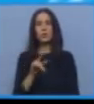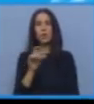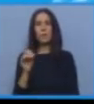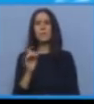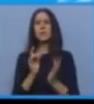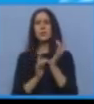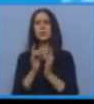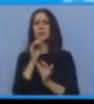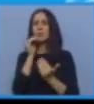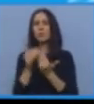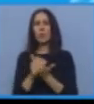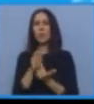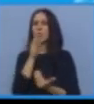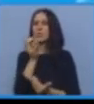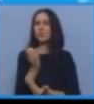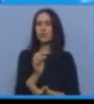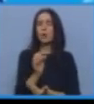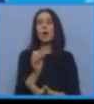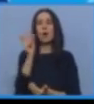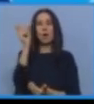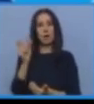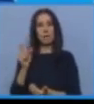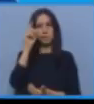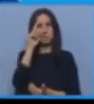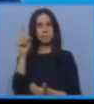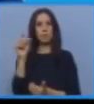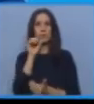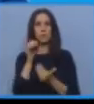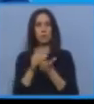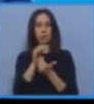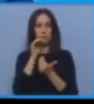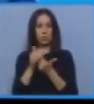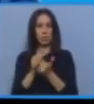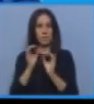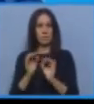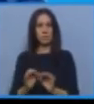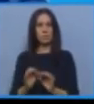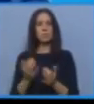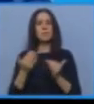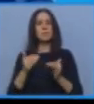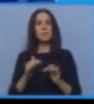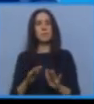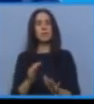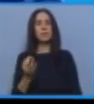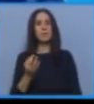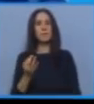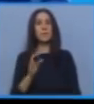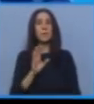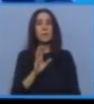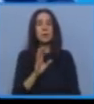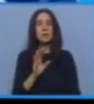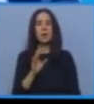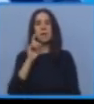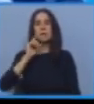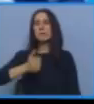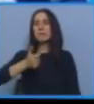morreu. Claro que para ele morreu, e morreu mesmo, mas o que